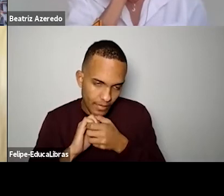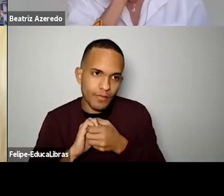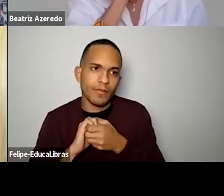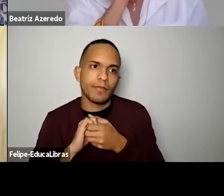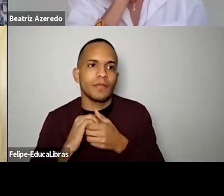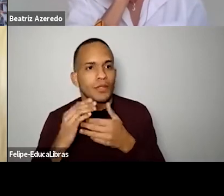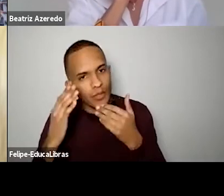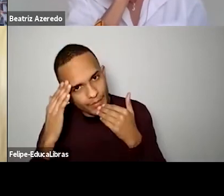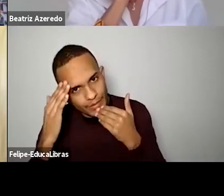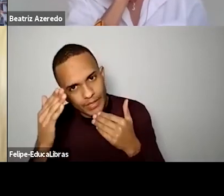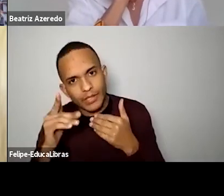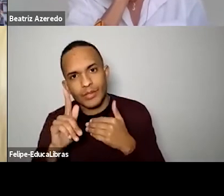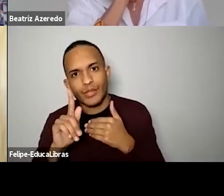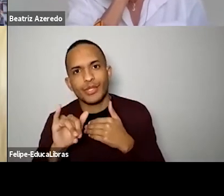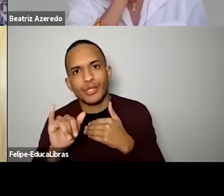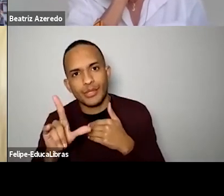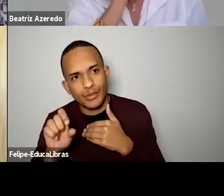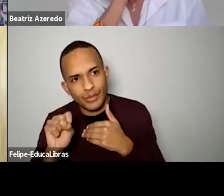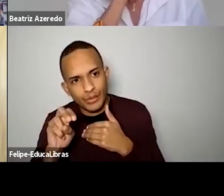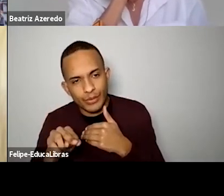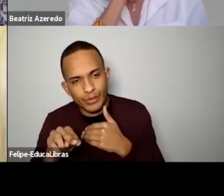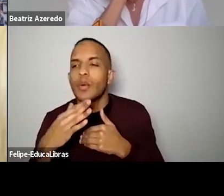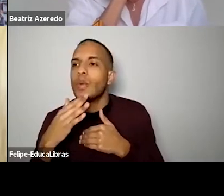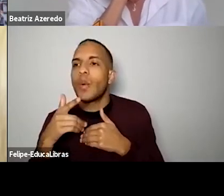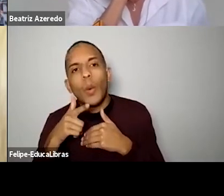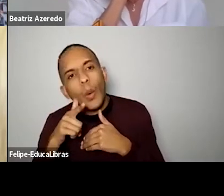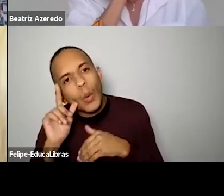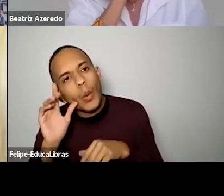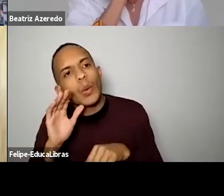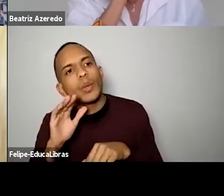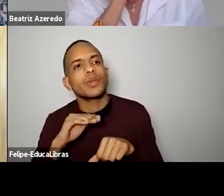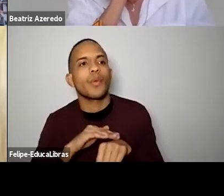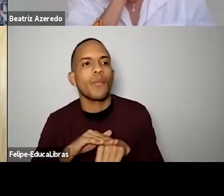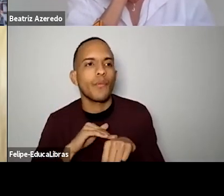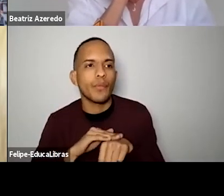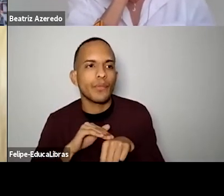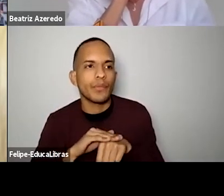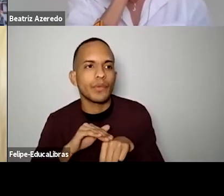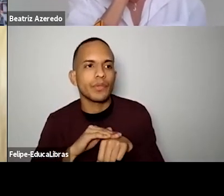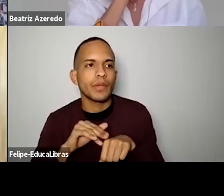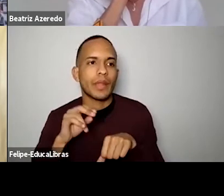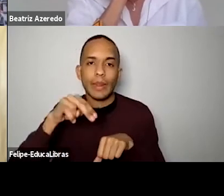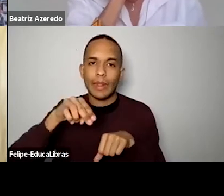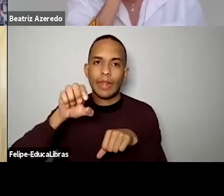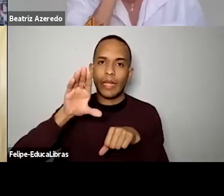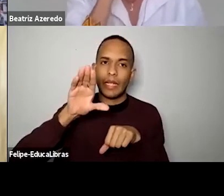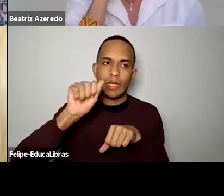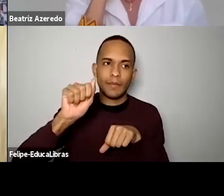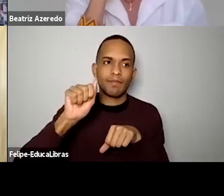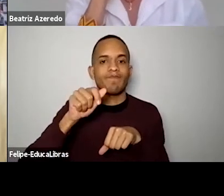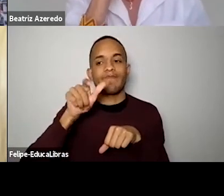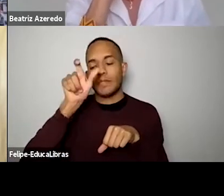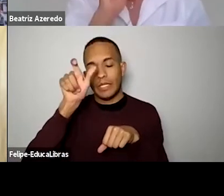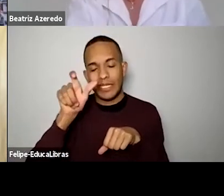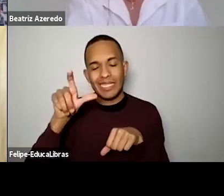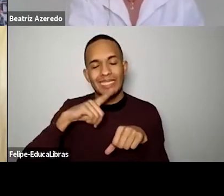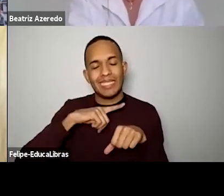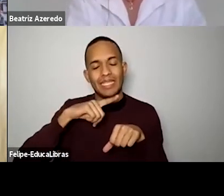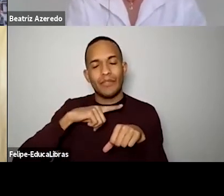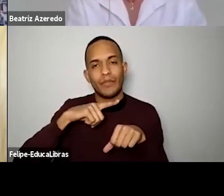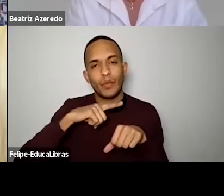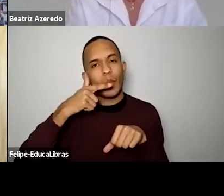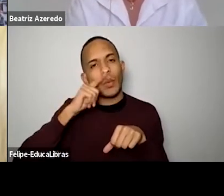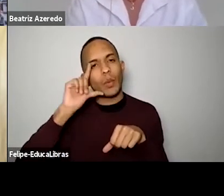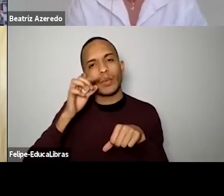Obrigada, Gilson. Ontem eu estava ouvindo a NECA na abertura da Semana de Investimento, e ela trouxe uma ideia, ela trouxe um olhar